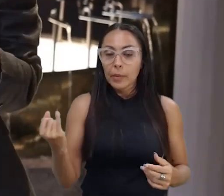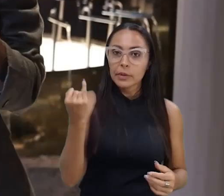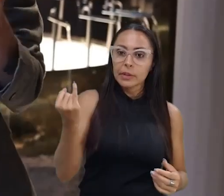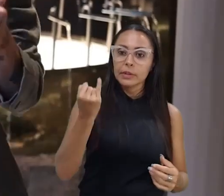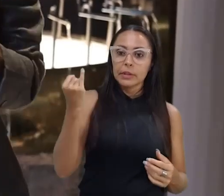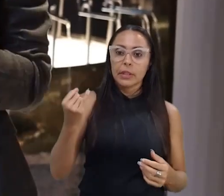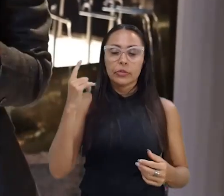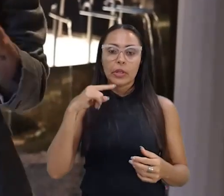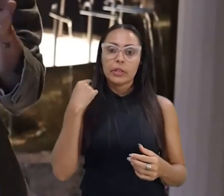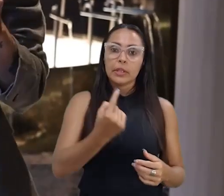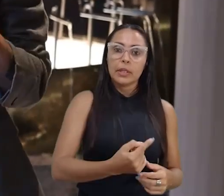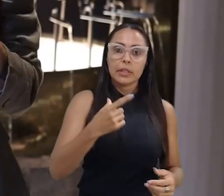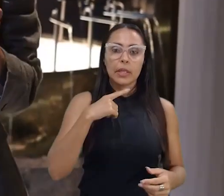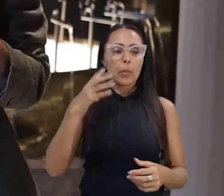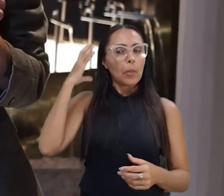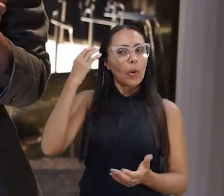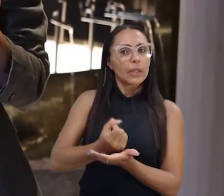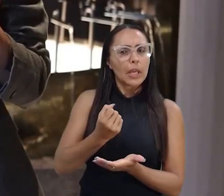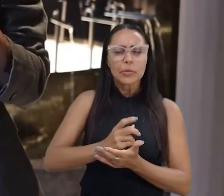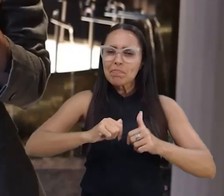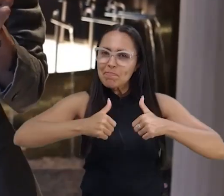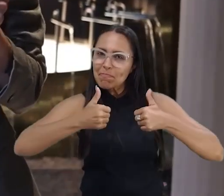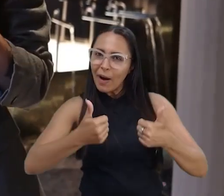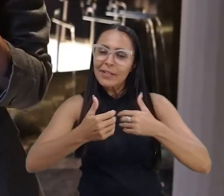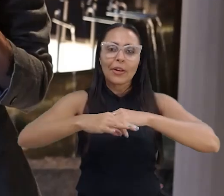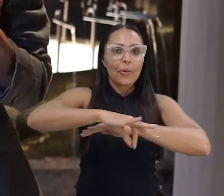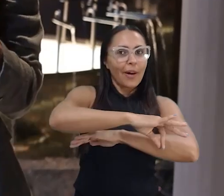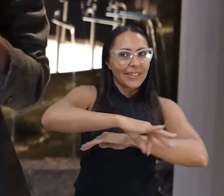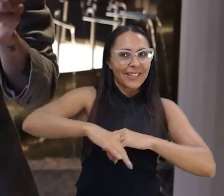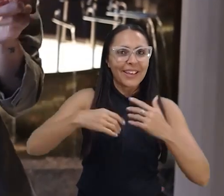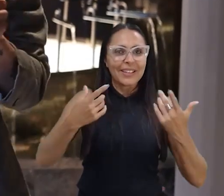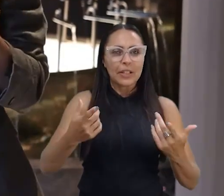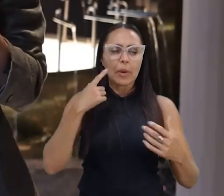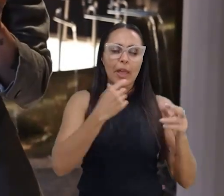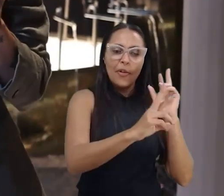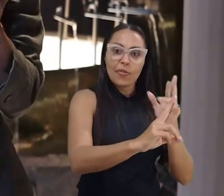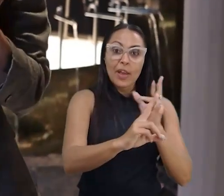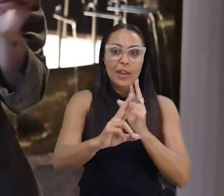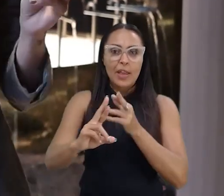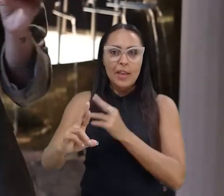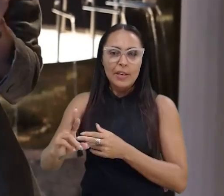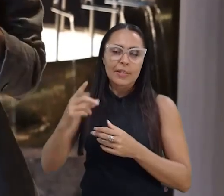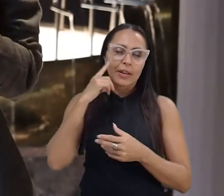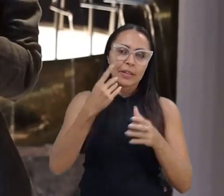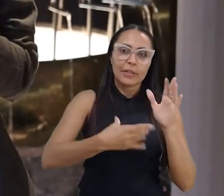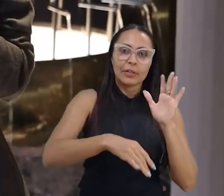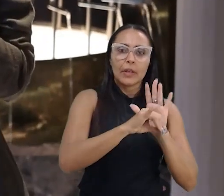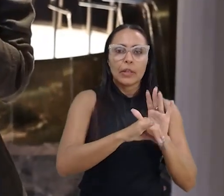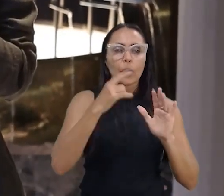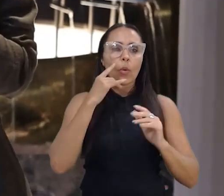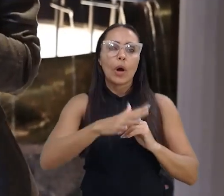interessante. E a gente vai ter também um podcast bem bacana, com arquitetos dando referência, cheio de estilo. Temos ambientes